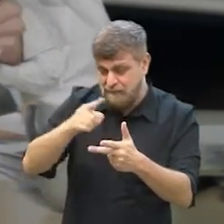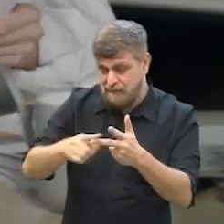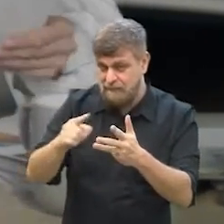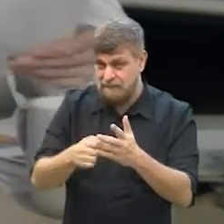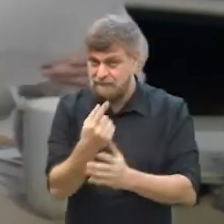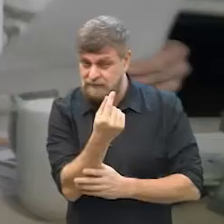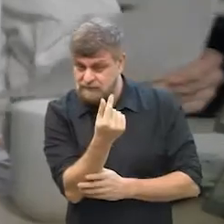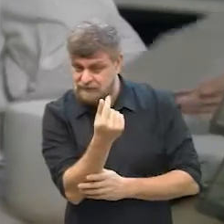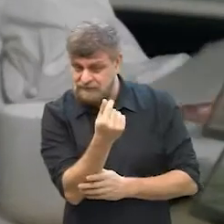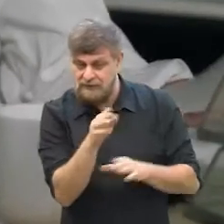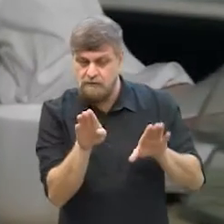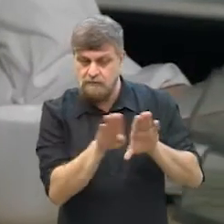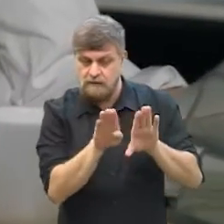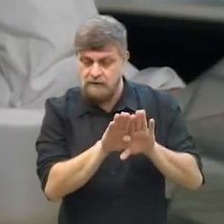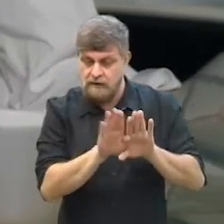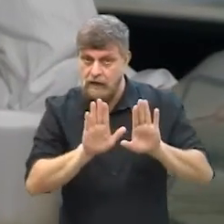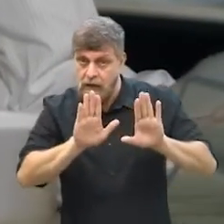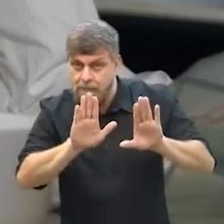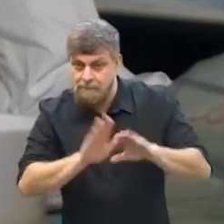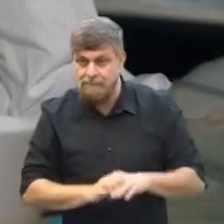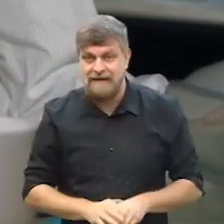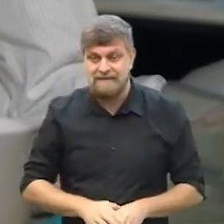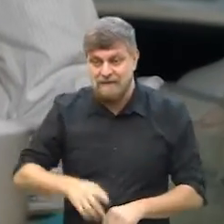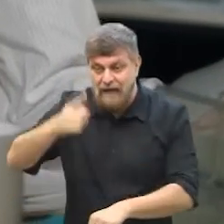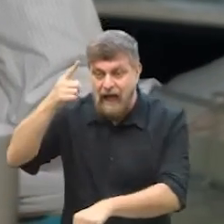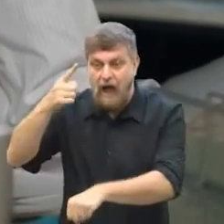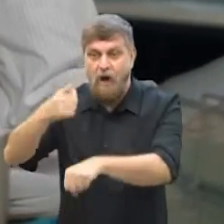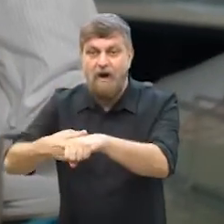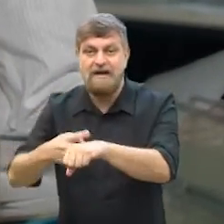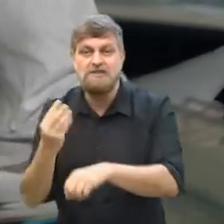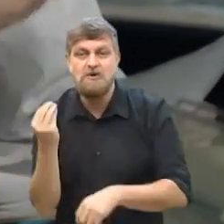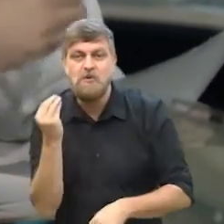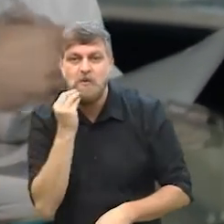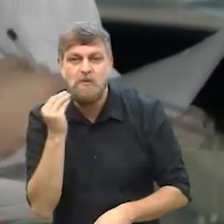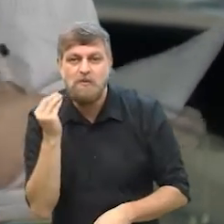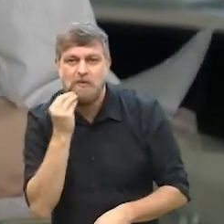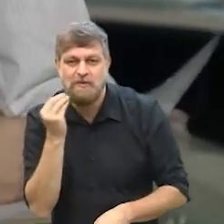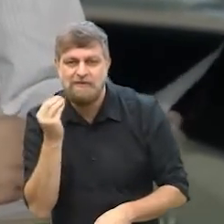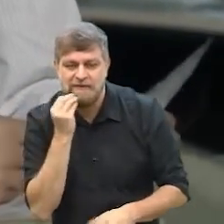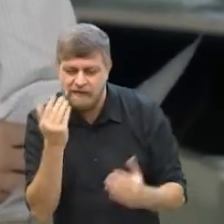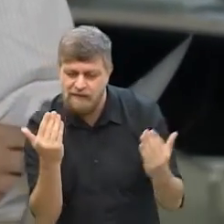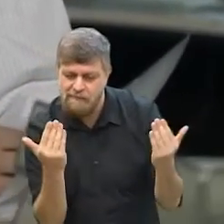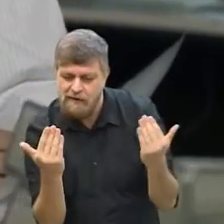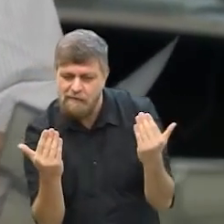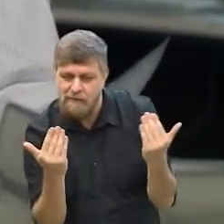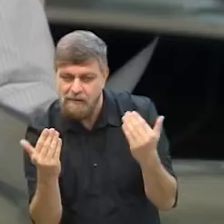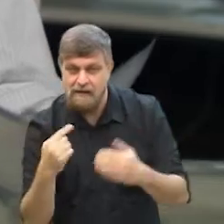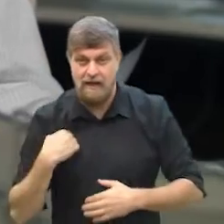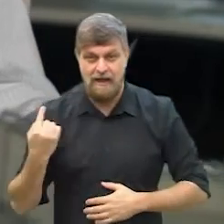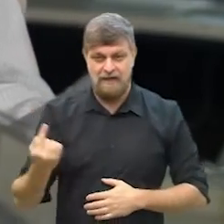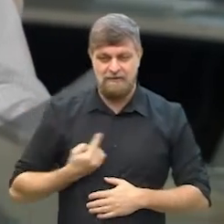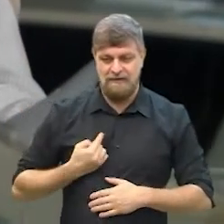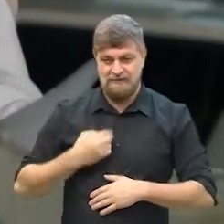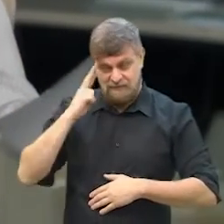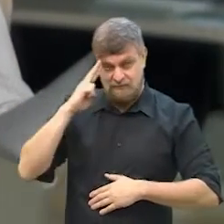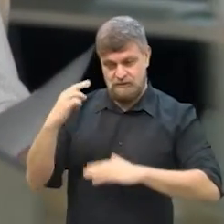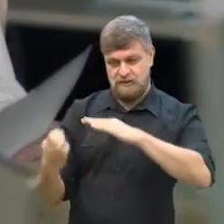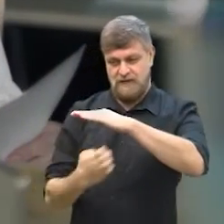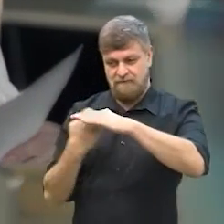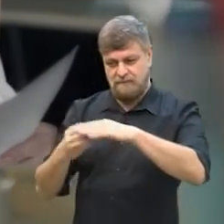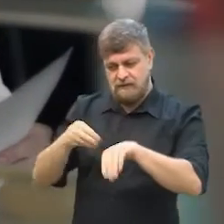também cria um momento de muita oportunidade, Rubens. E é legal passar para os empresários